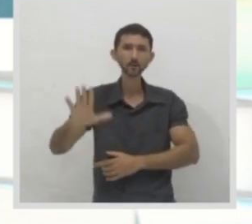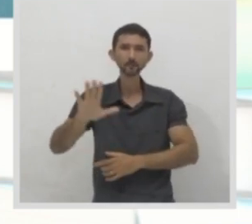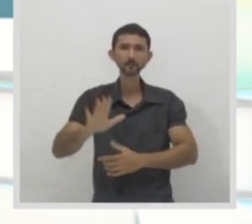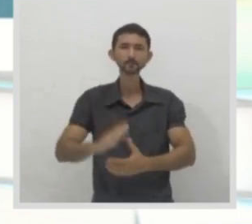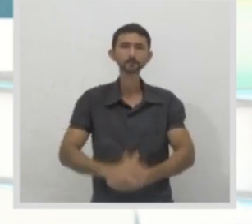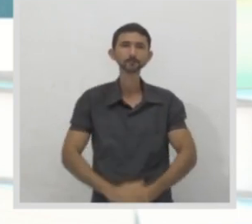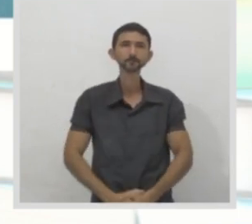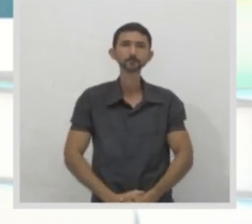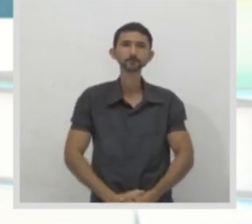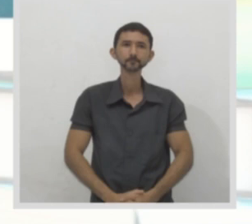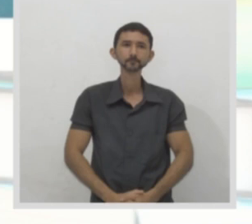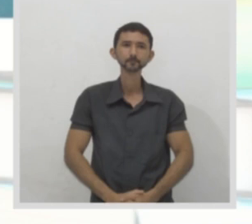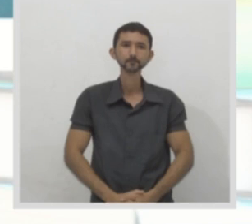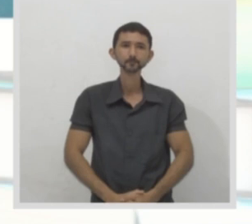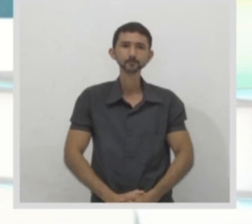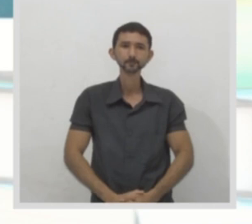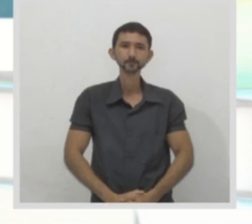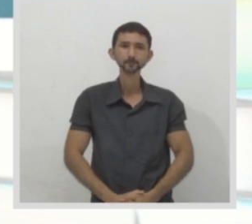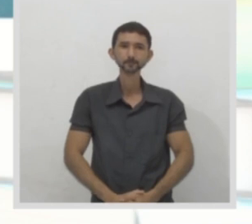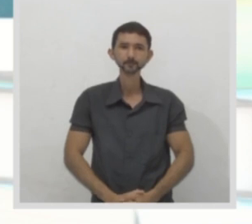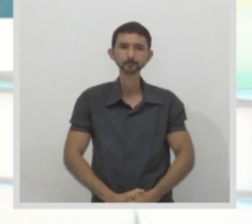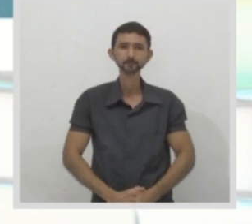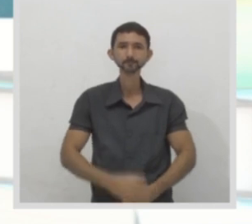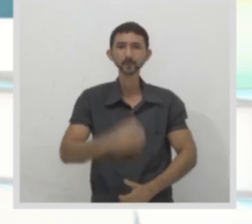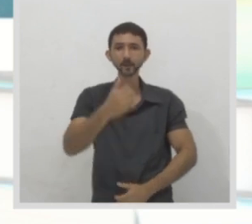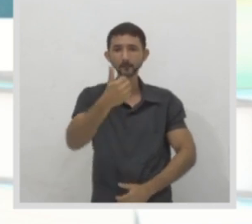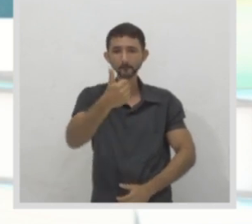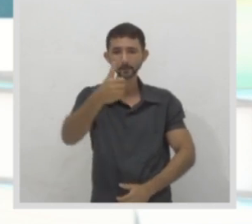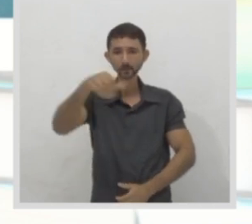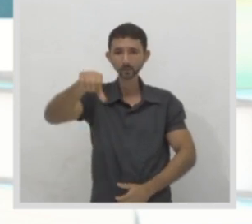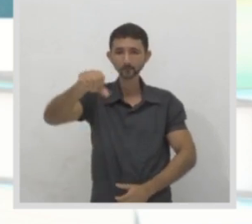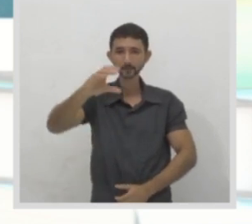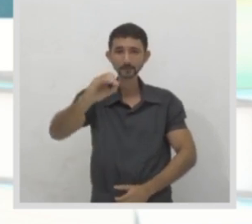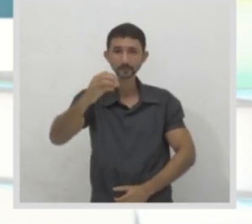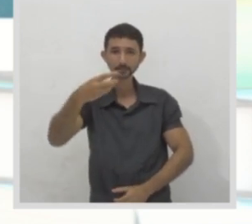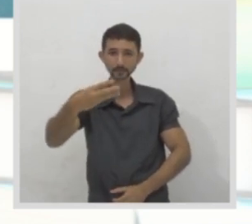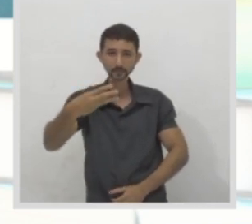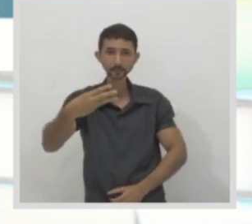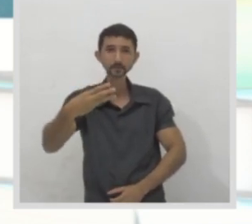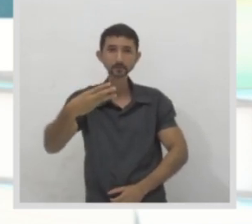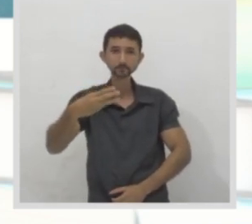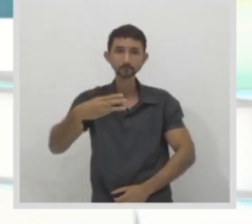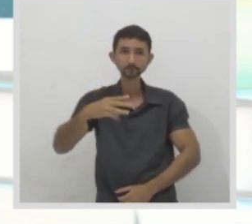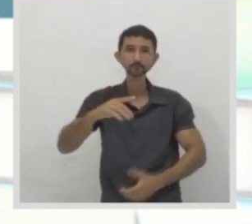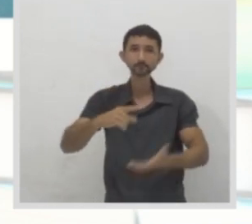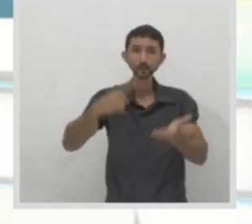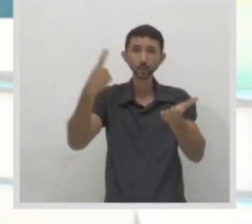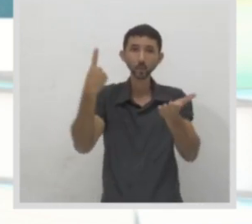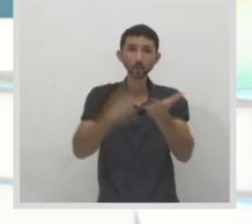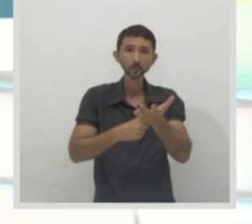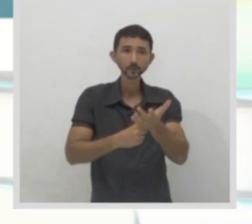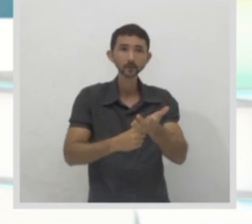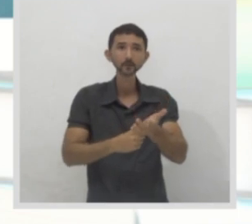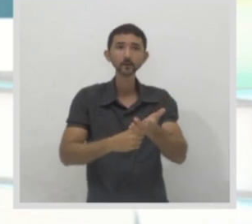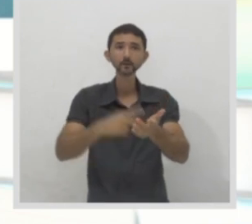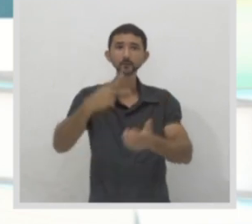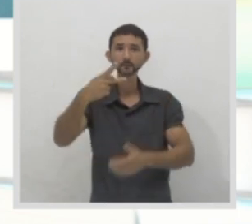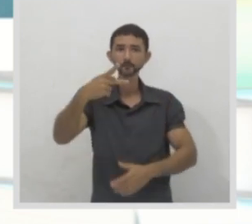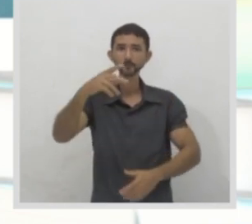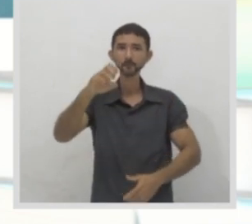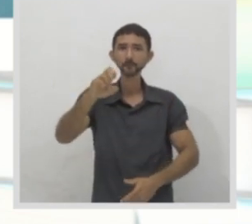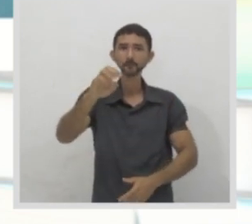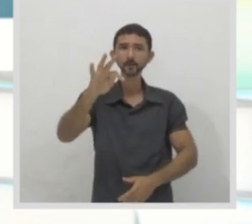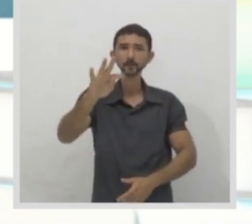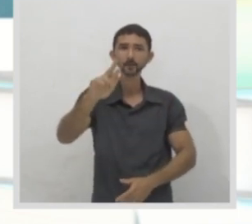E em 1903, nós temos o nosso último tratado, como eu falei para vocês, que foi